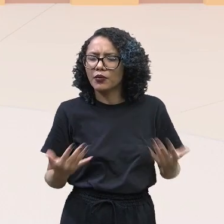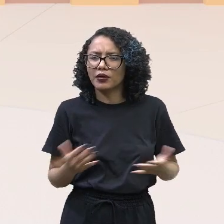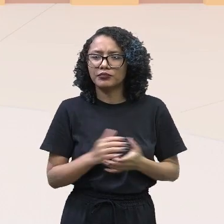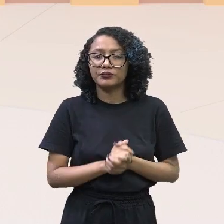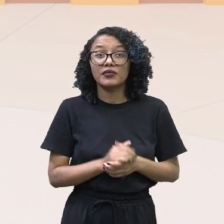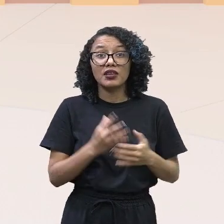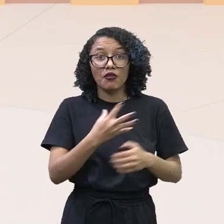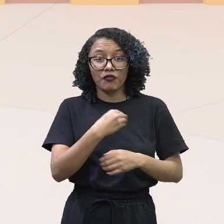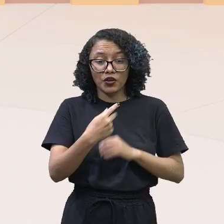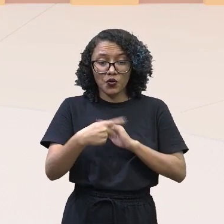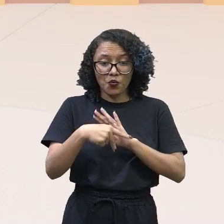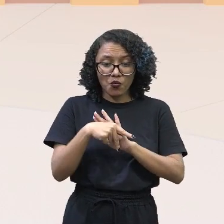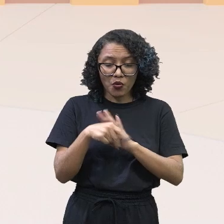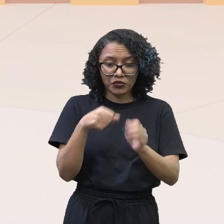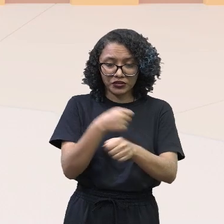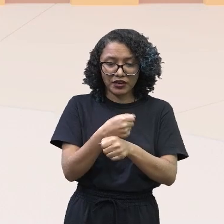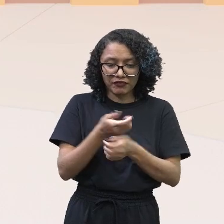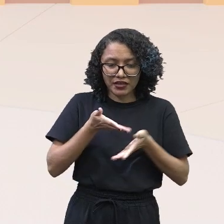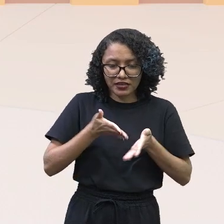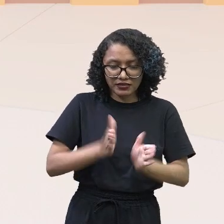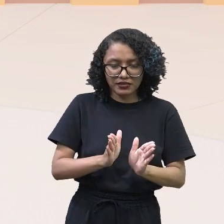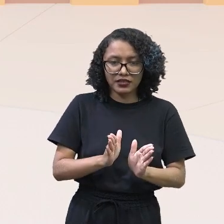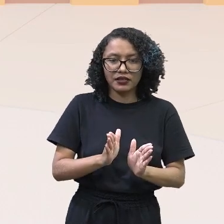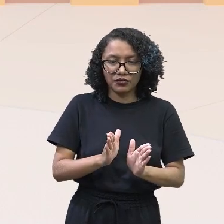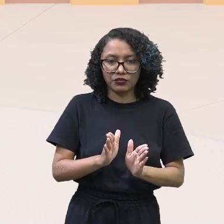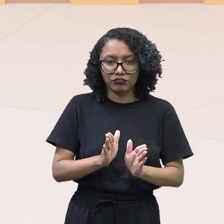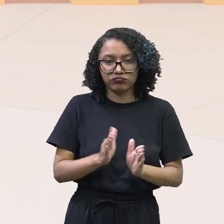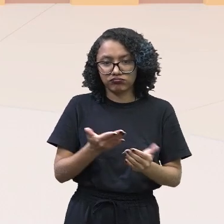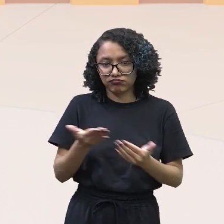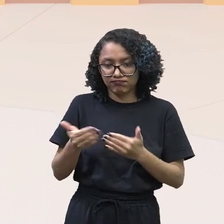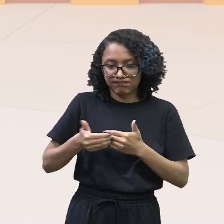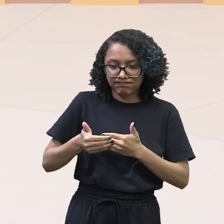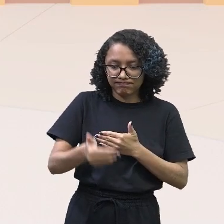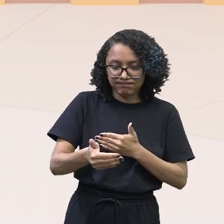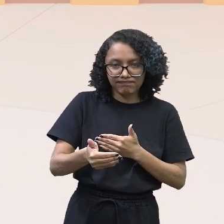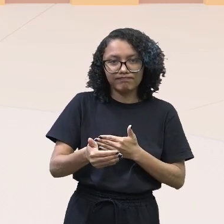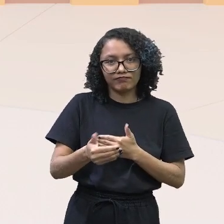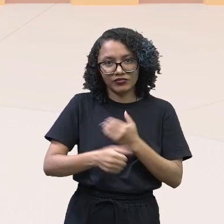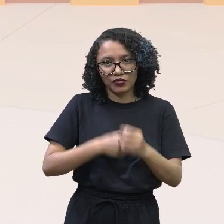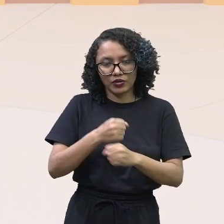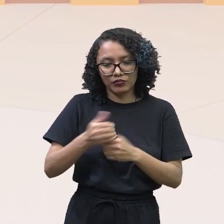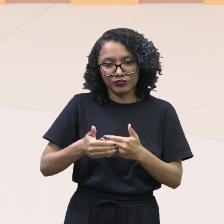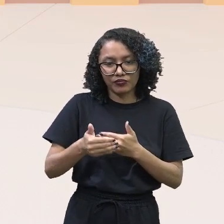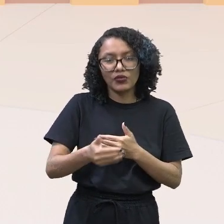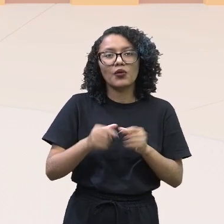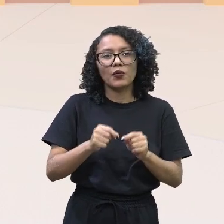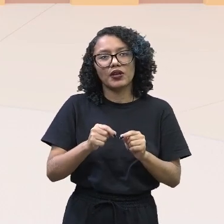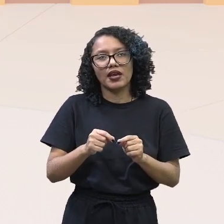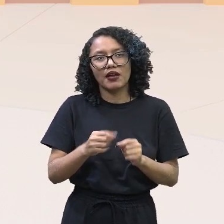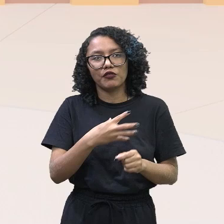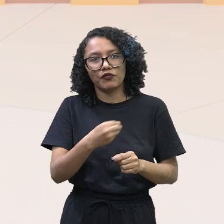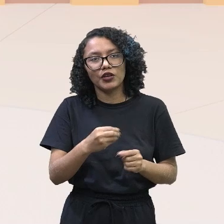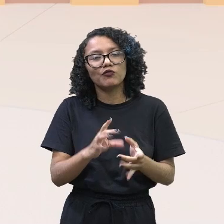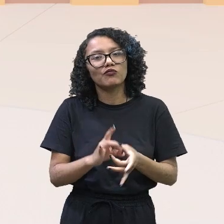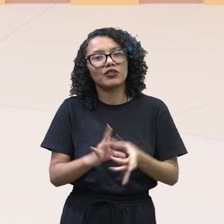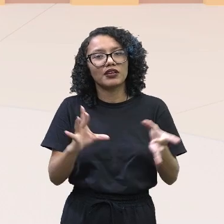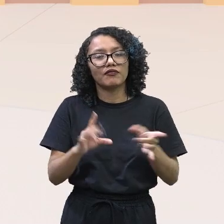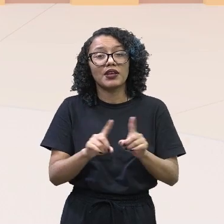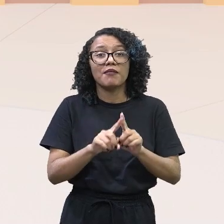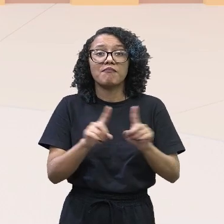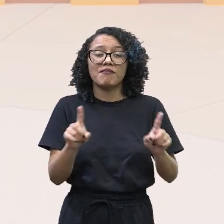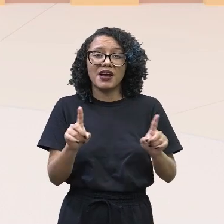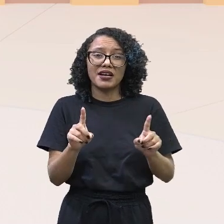de escravizados nascidos a partir desta data seriam considerados livres, embora